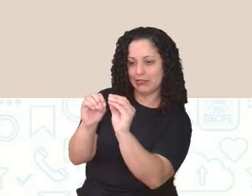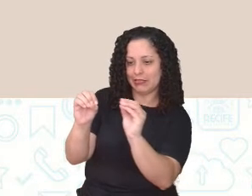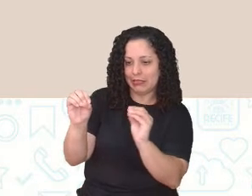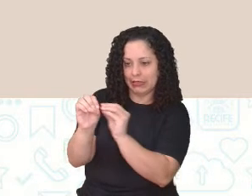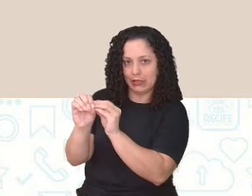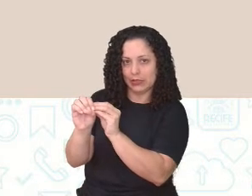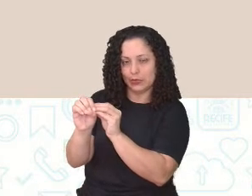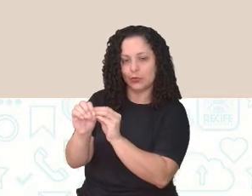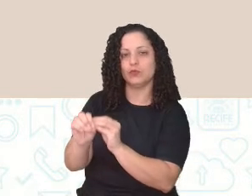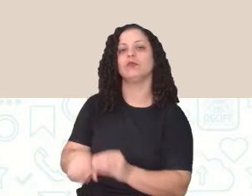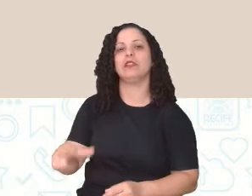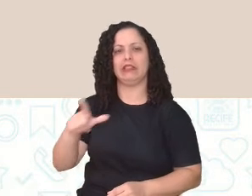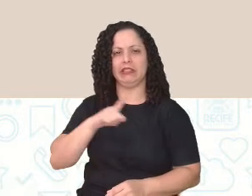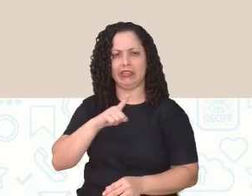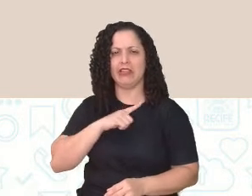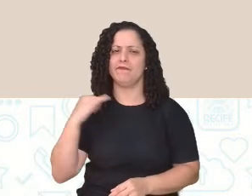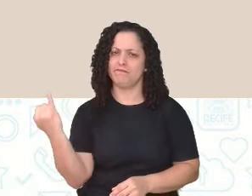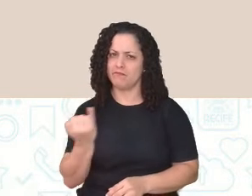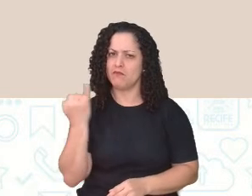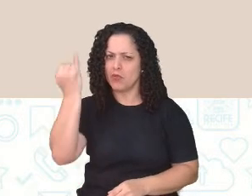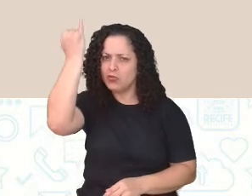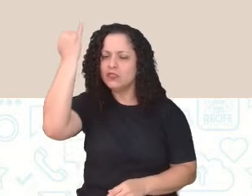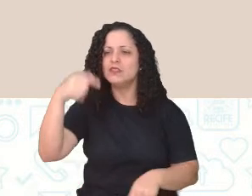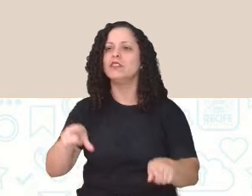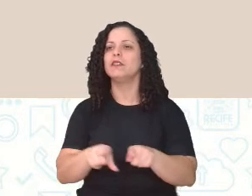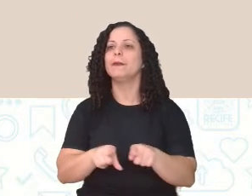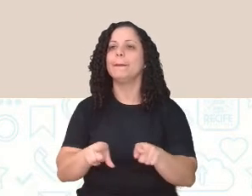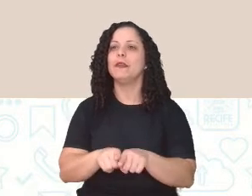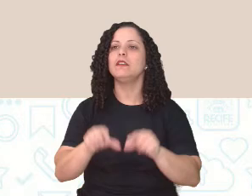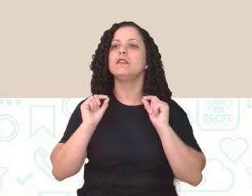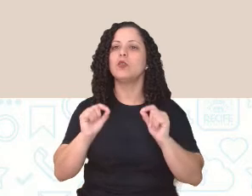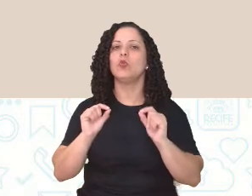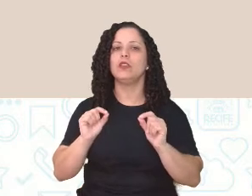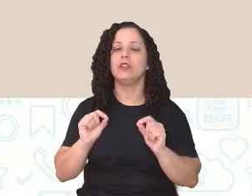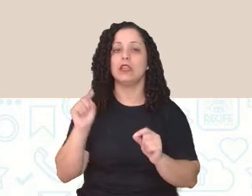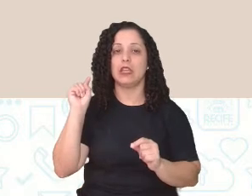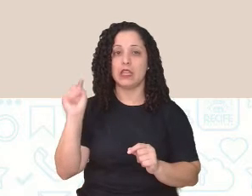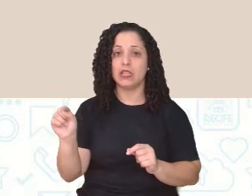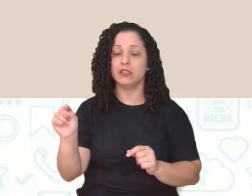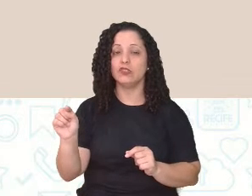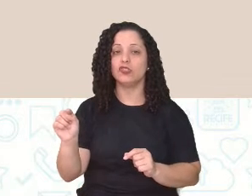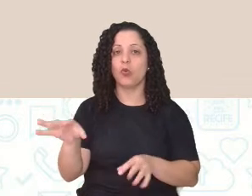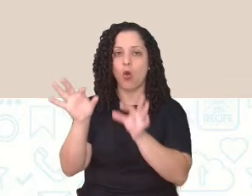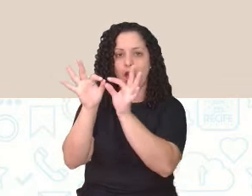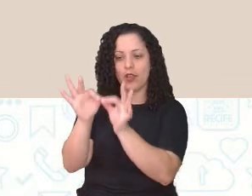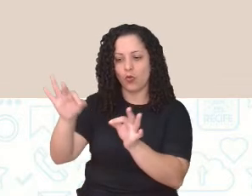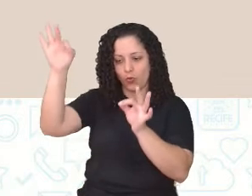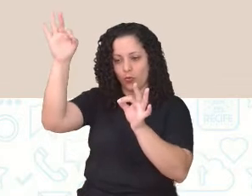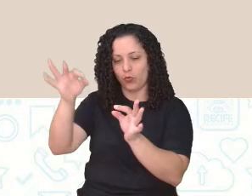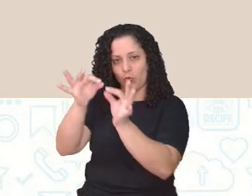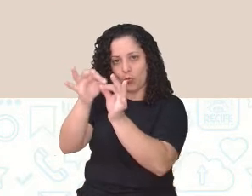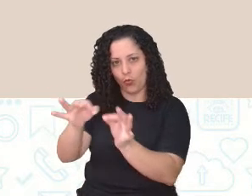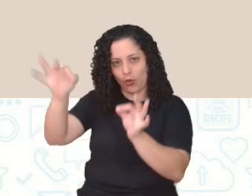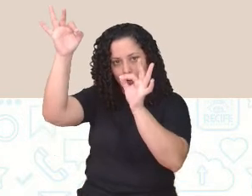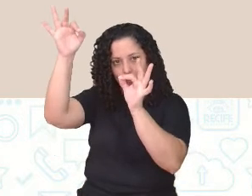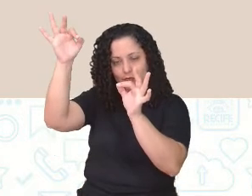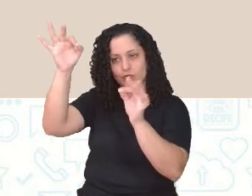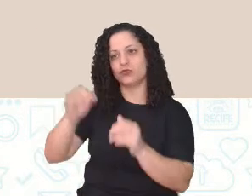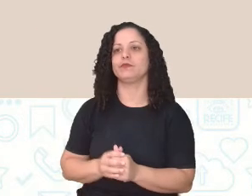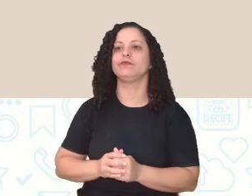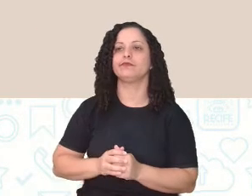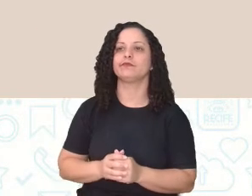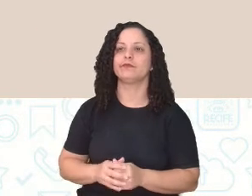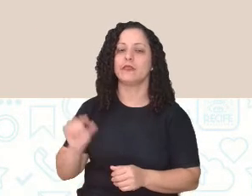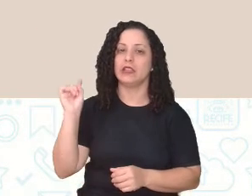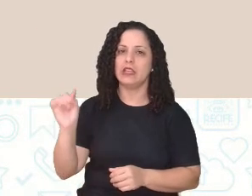função. Observem aí que eles são canais, esses canais são alongados, eles se